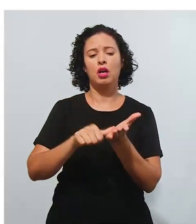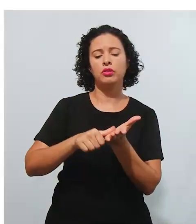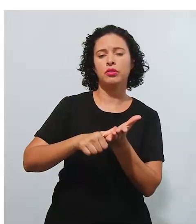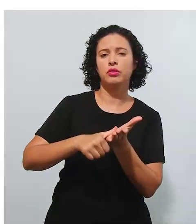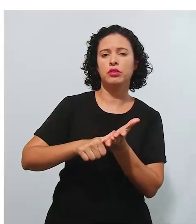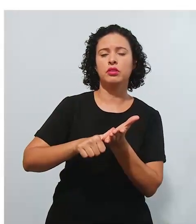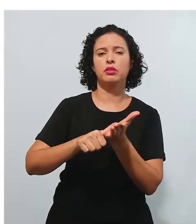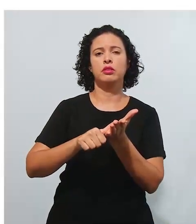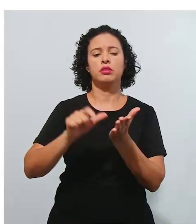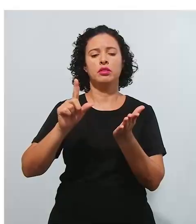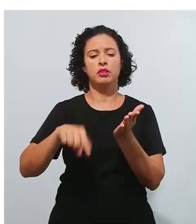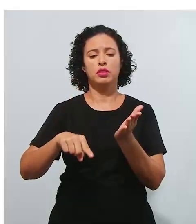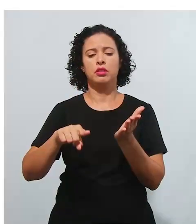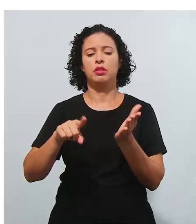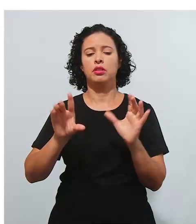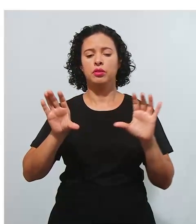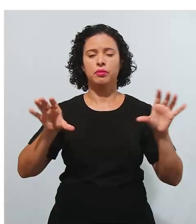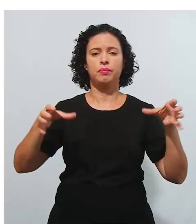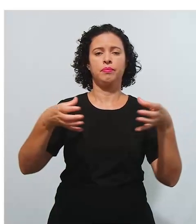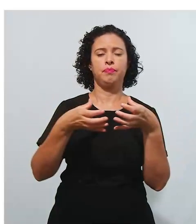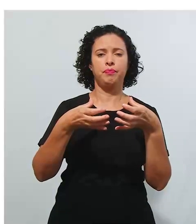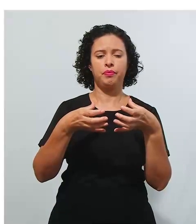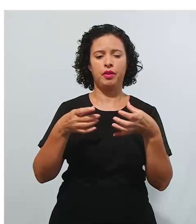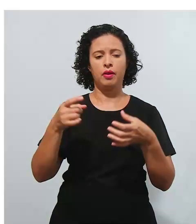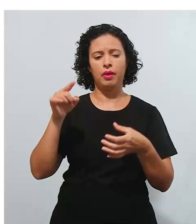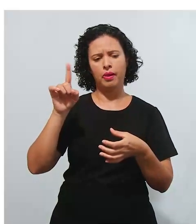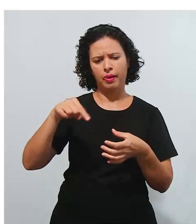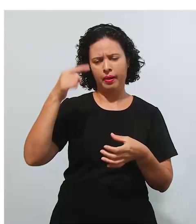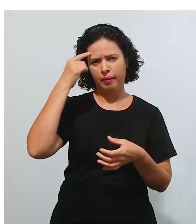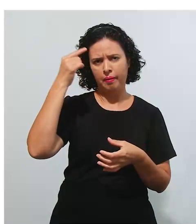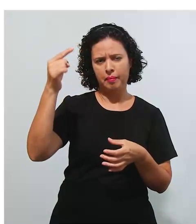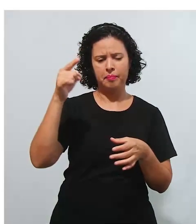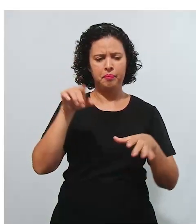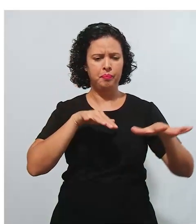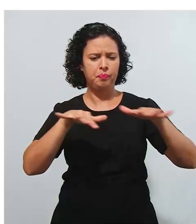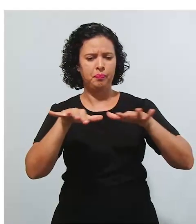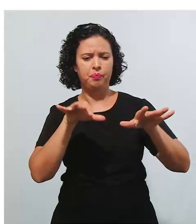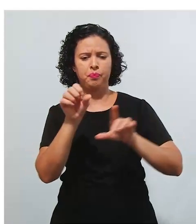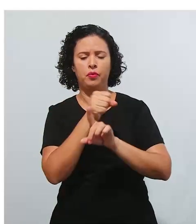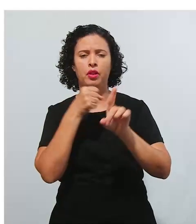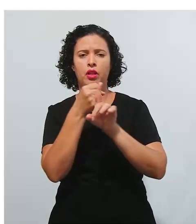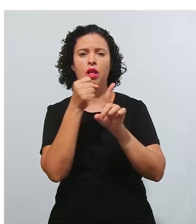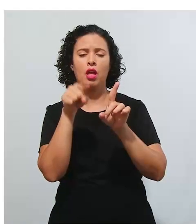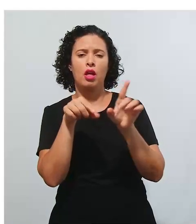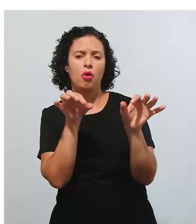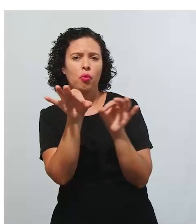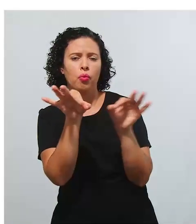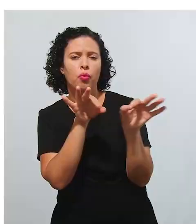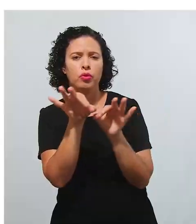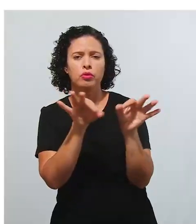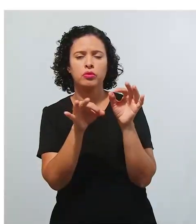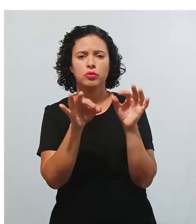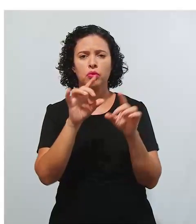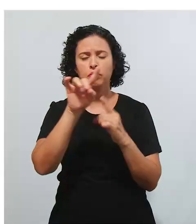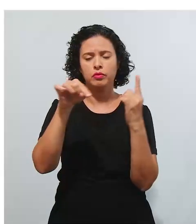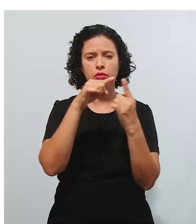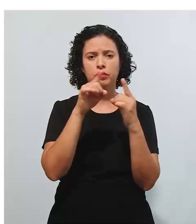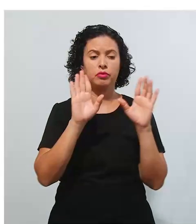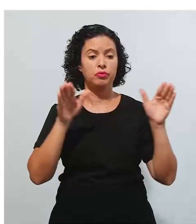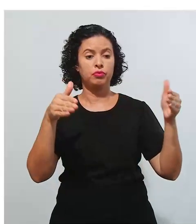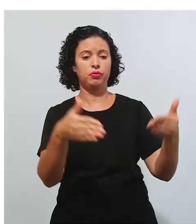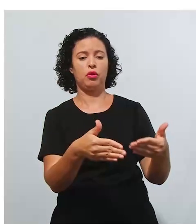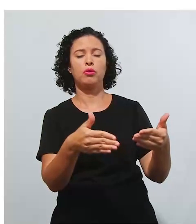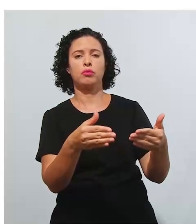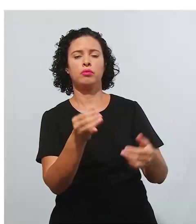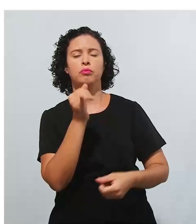comunitárias. Quando a gente está falando dos movimentos sociais, a gente pensa nos movimentos organizados, com objetivos específicos, que